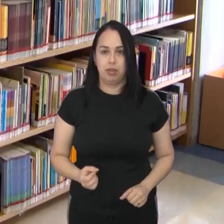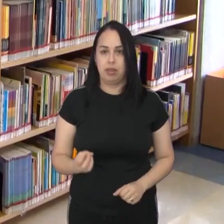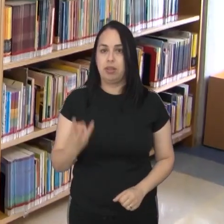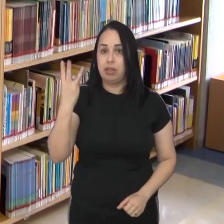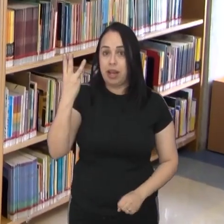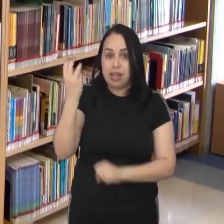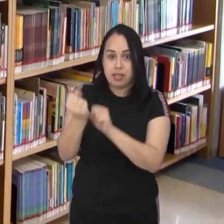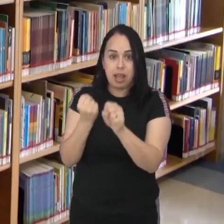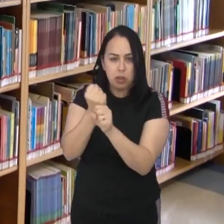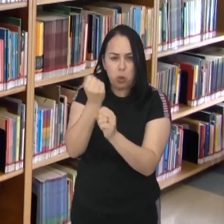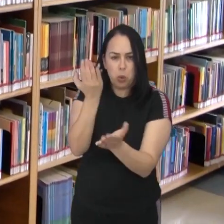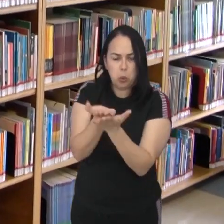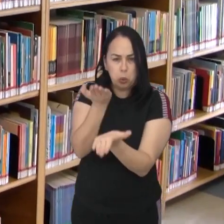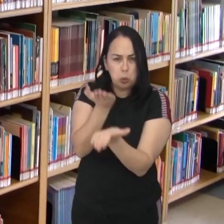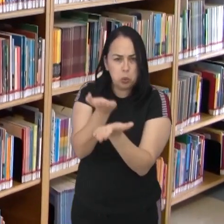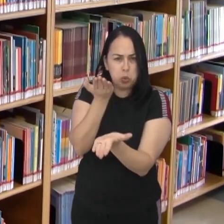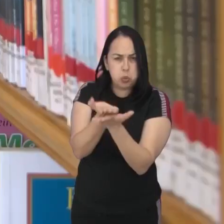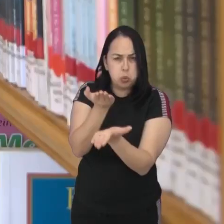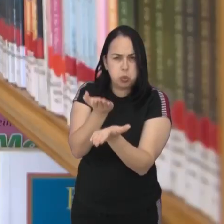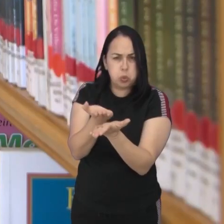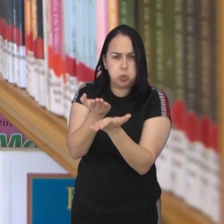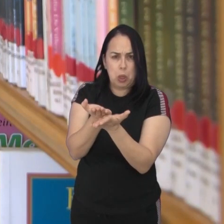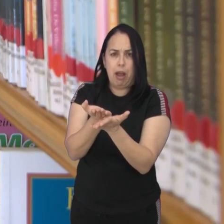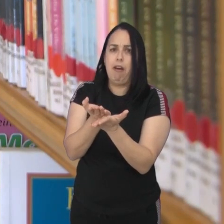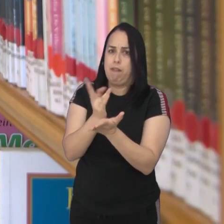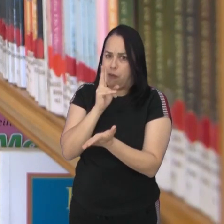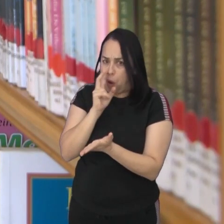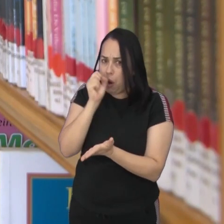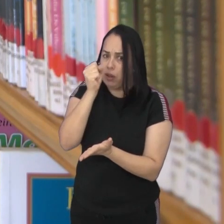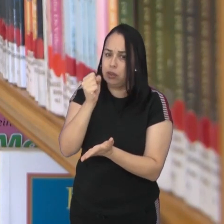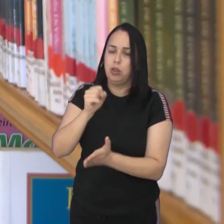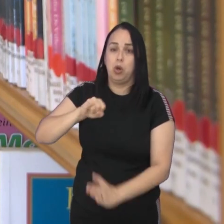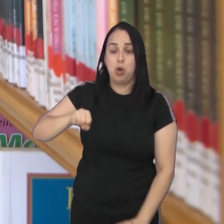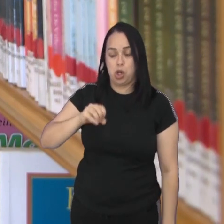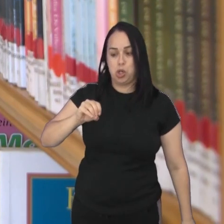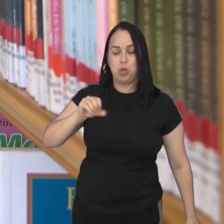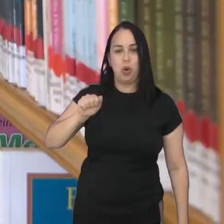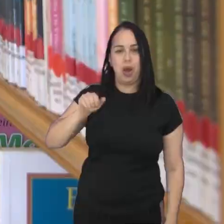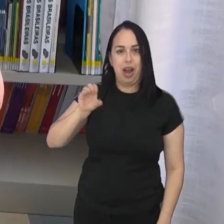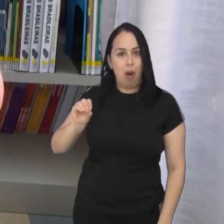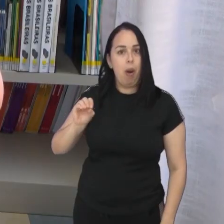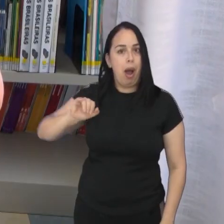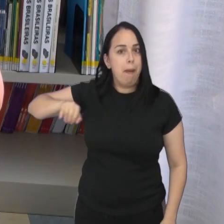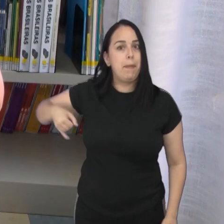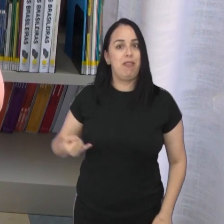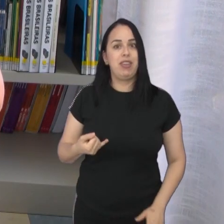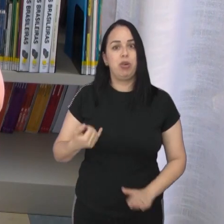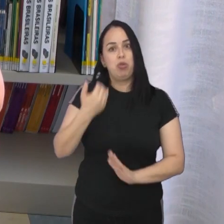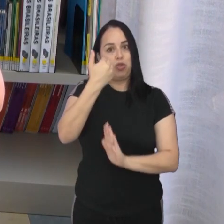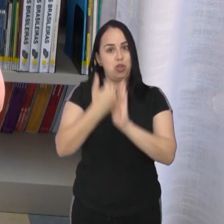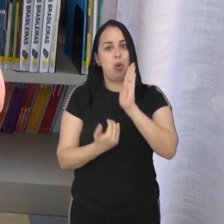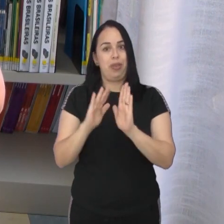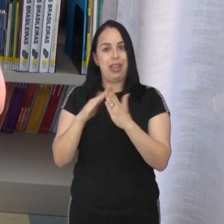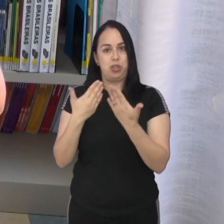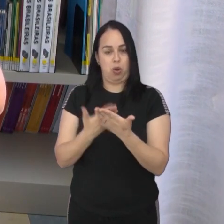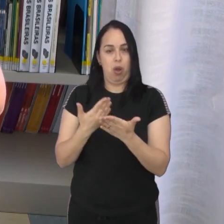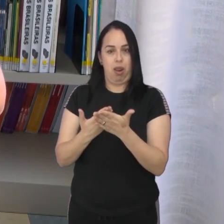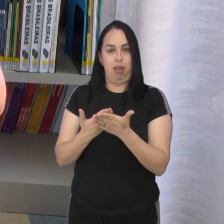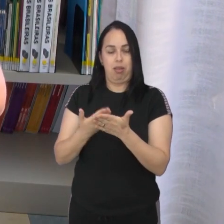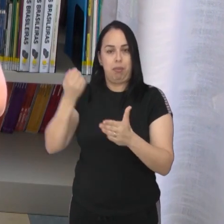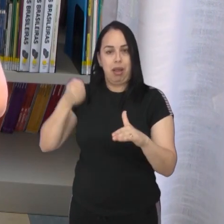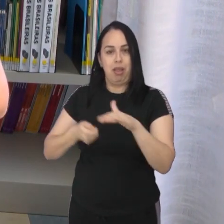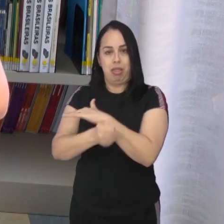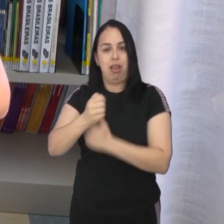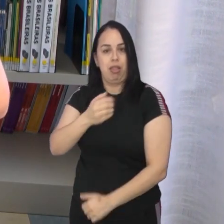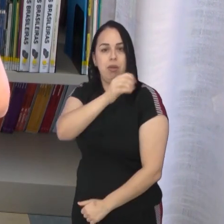estudos. Nos últimos 3 anos, a dedicação aos estudos foi intensa. João aproveitou a bolsa integral que